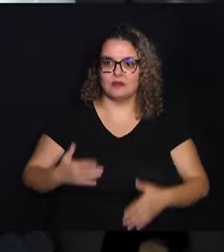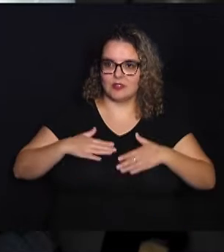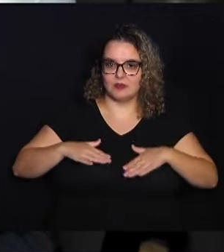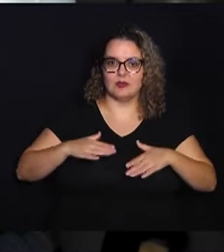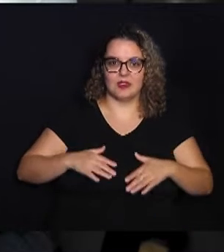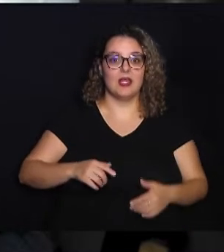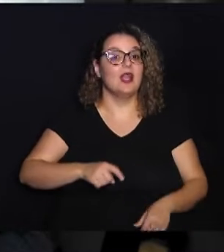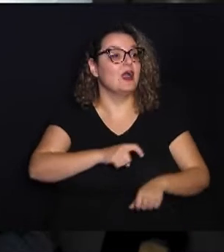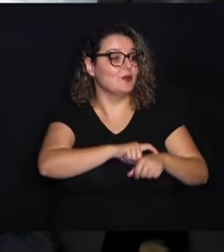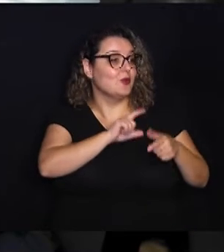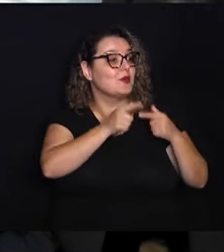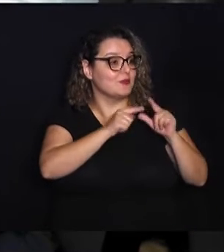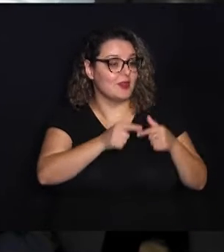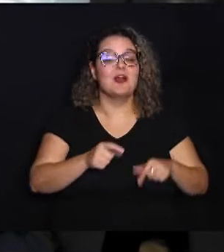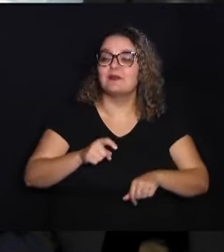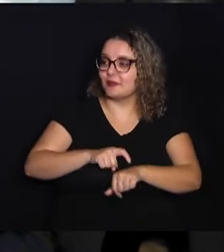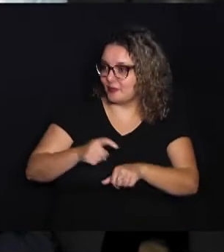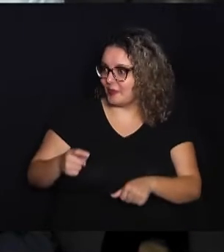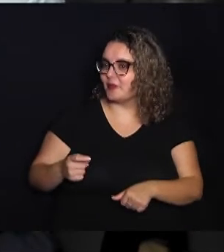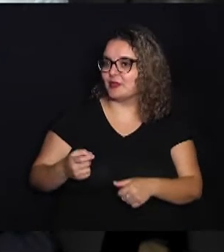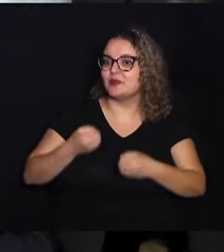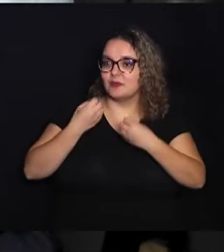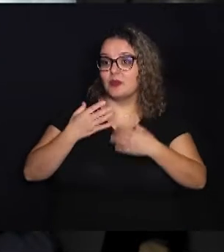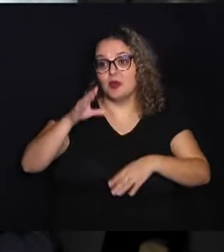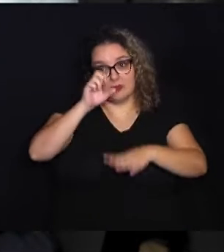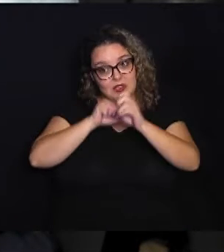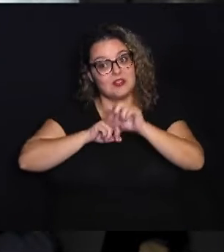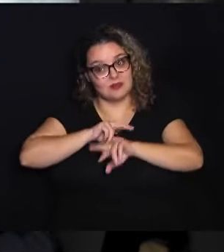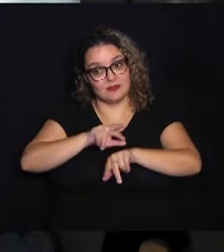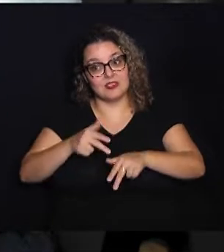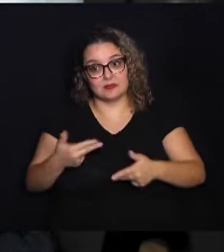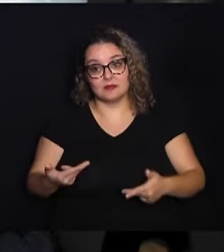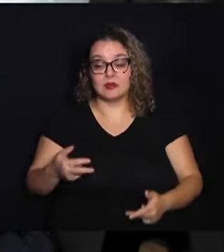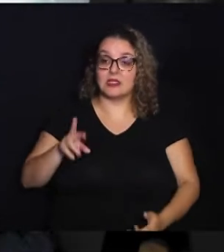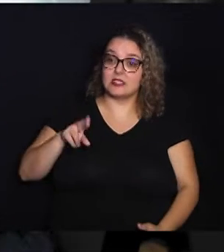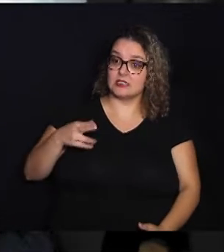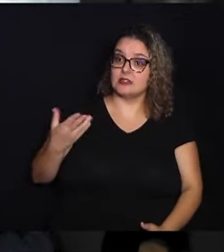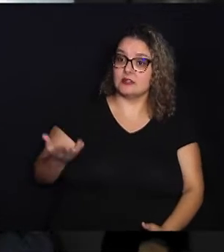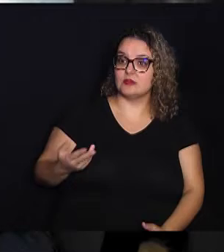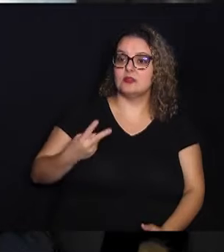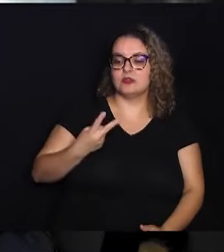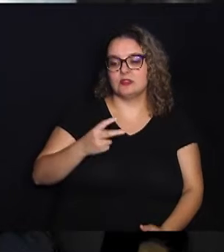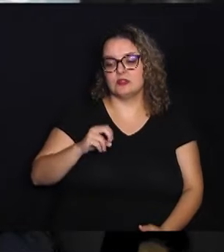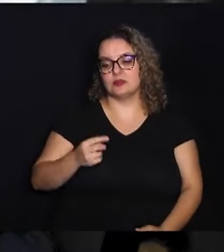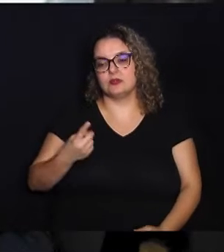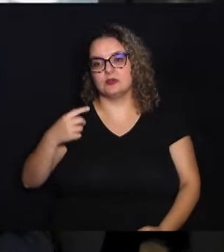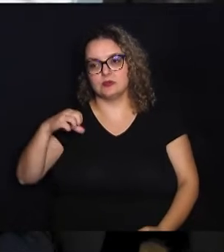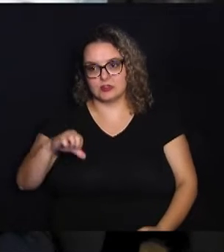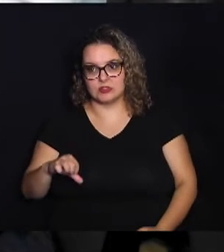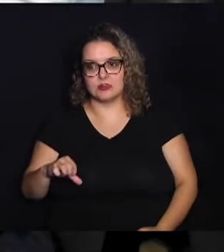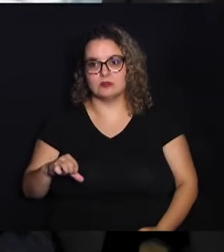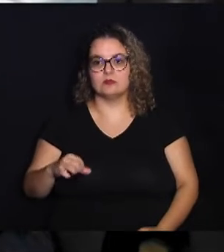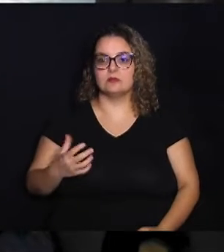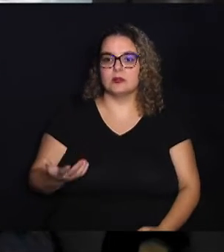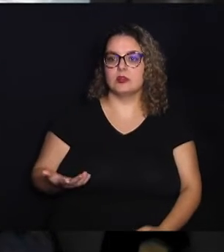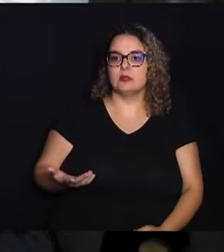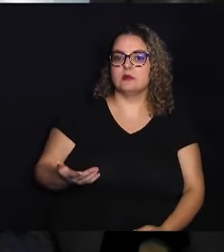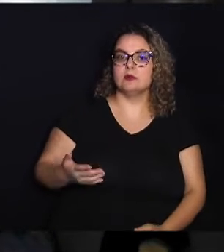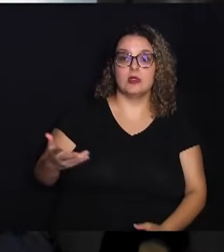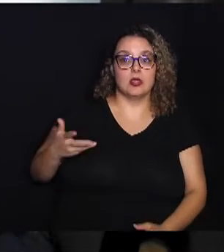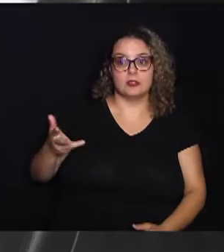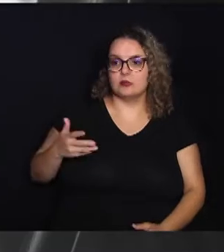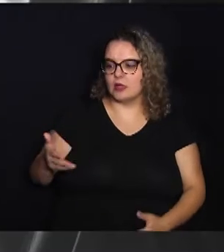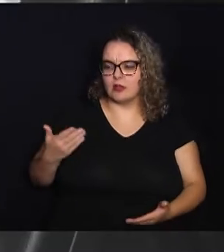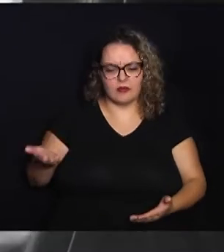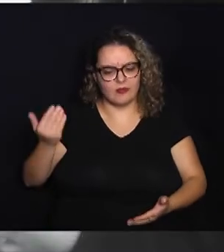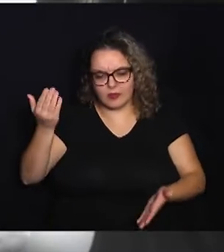tempo muito bom na minha vida, né? Aprendi muita coisa. Mas, em virtude disso, em 2019, no finalzinho, o pessoal já acelerando a gente,